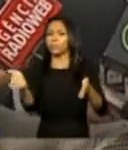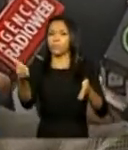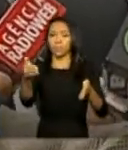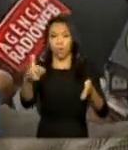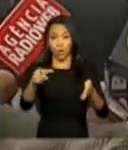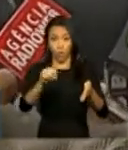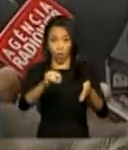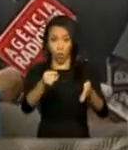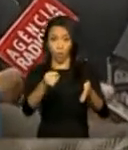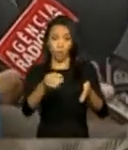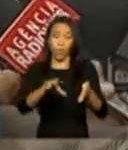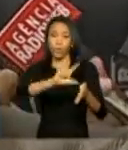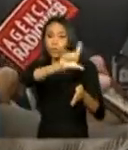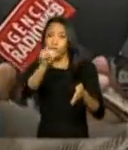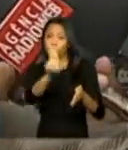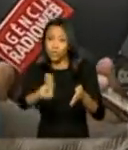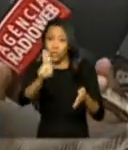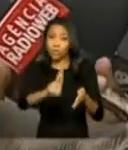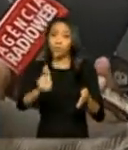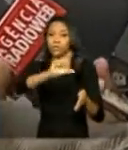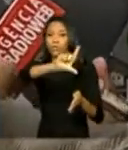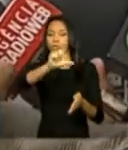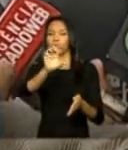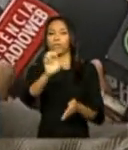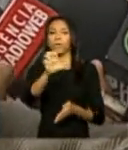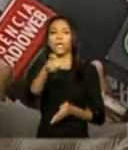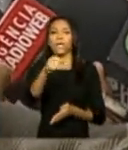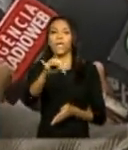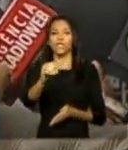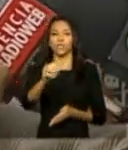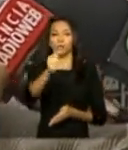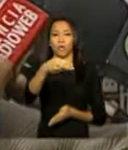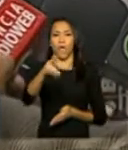pelo eixo Arco Norte, nós vamos sair de um custo de